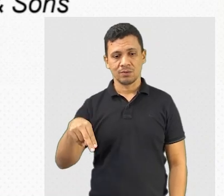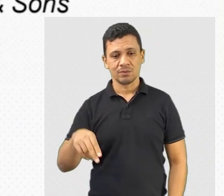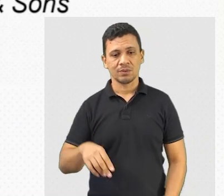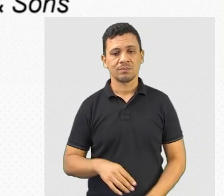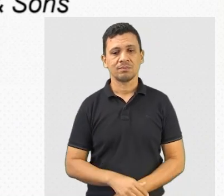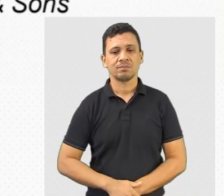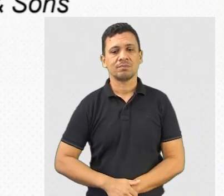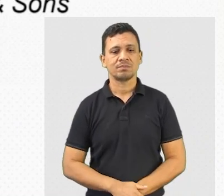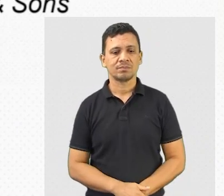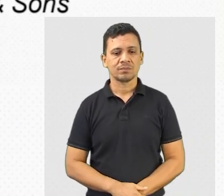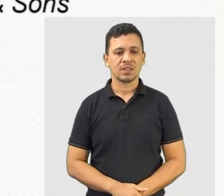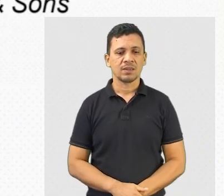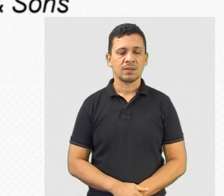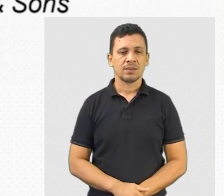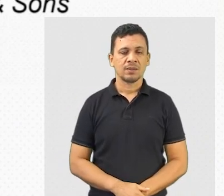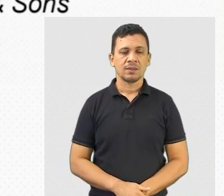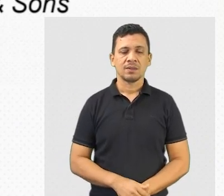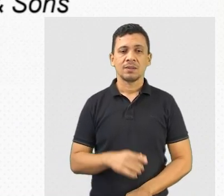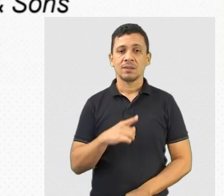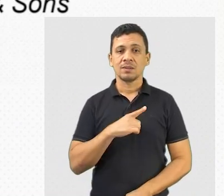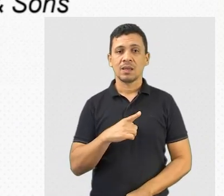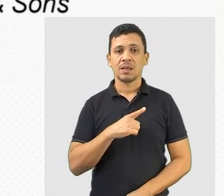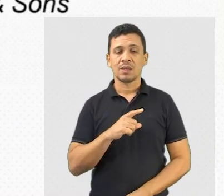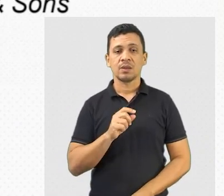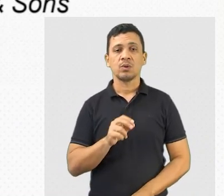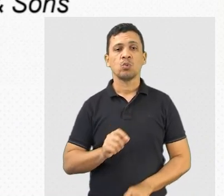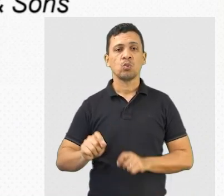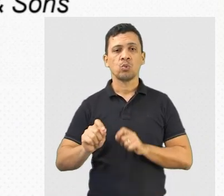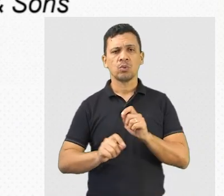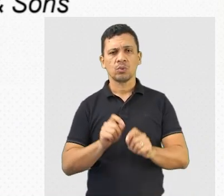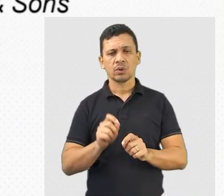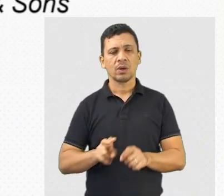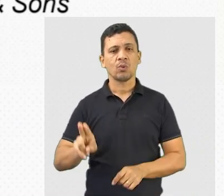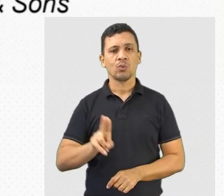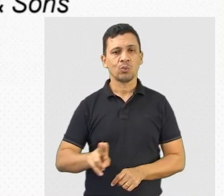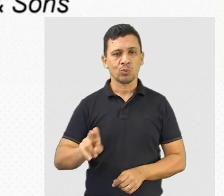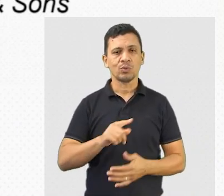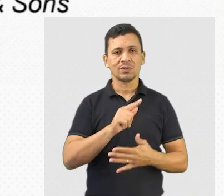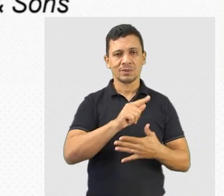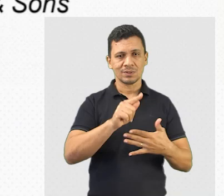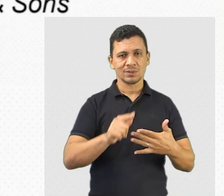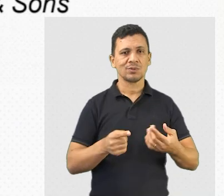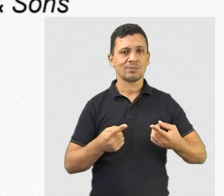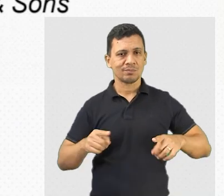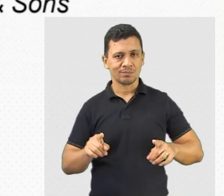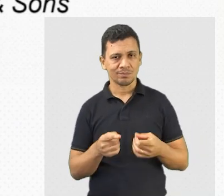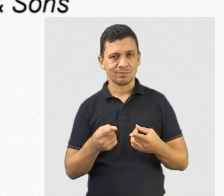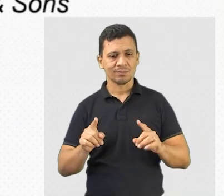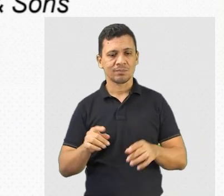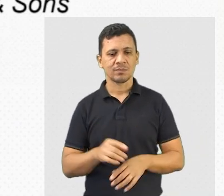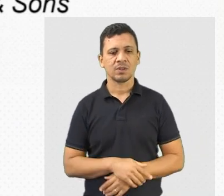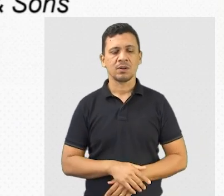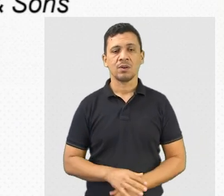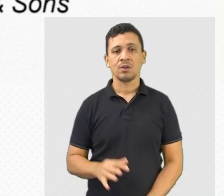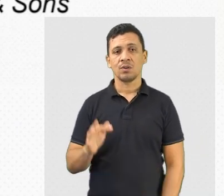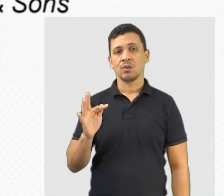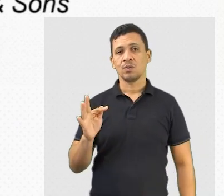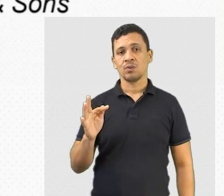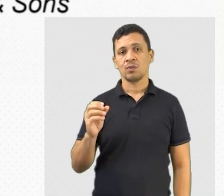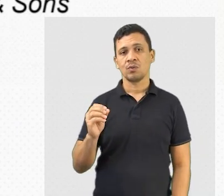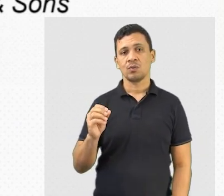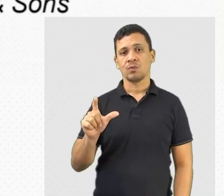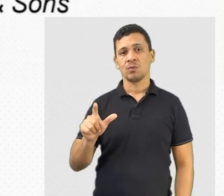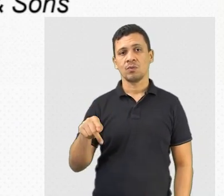um cantor que trazem e utilizam bastante esse gênero. E tem o gênero folk,